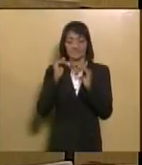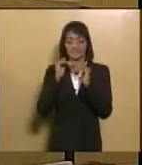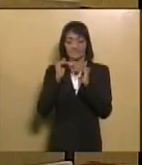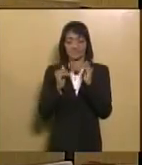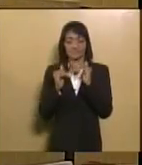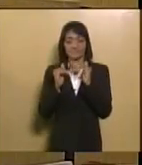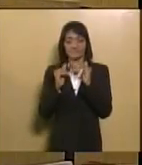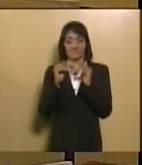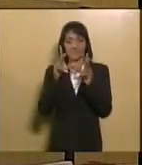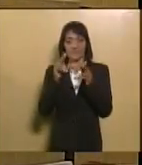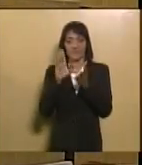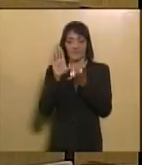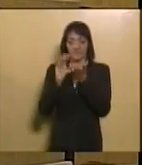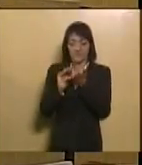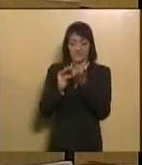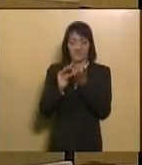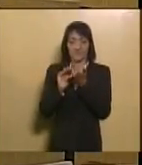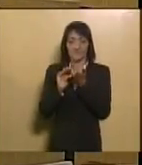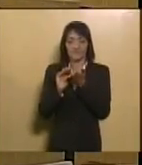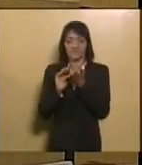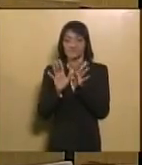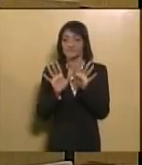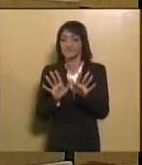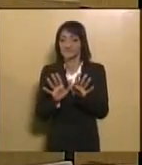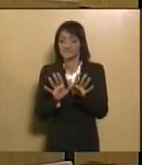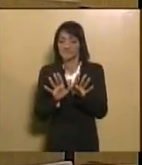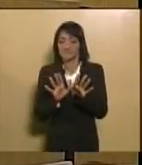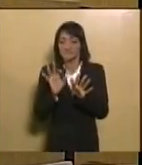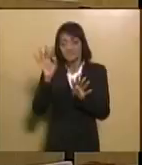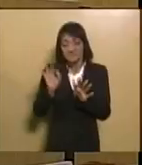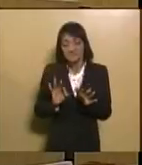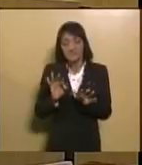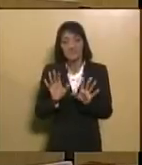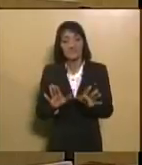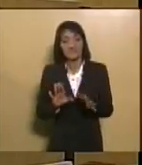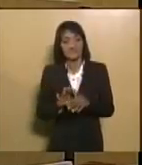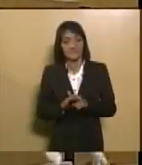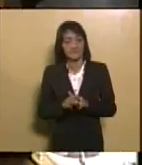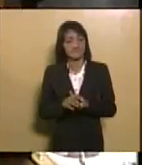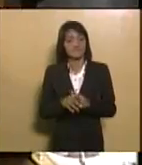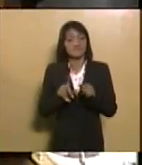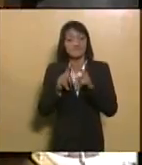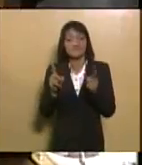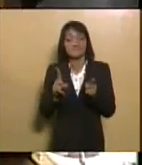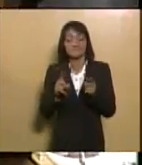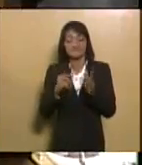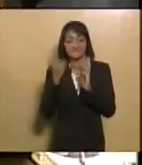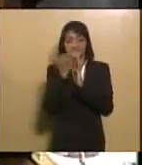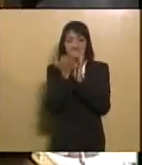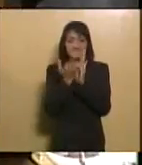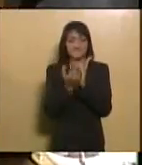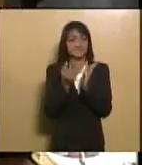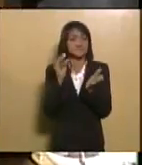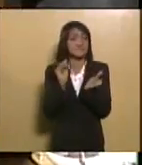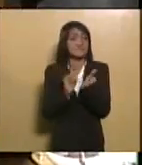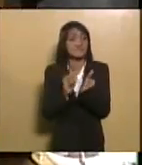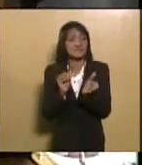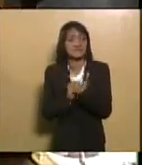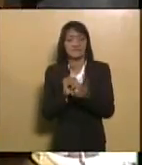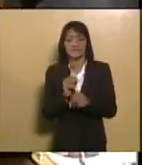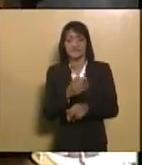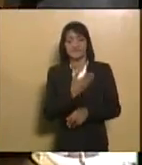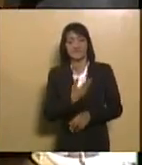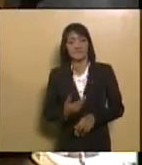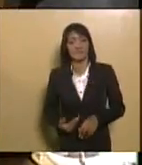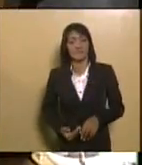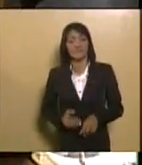de novidade. Na verdade, falta, como nós dissemos aqui, um planejamento adequado ao governo do